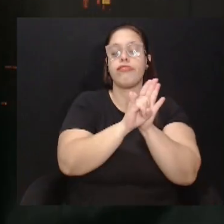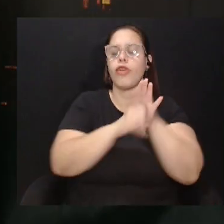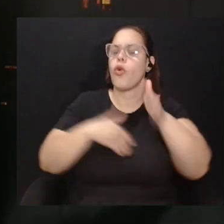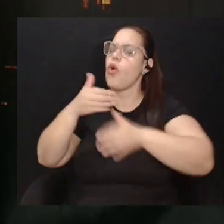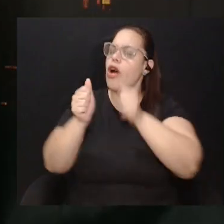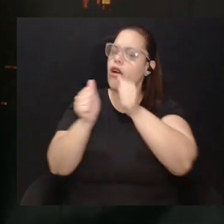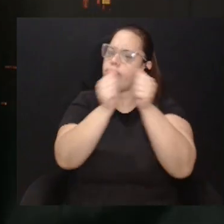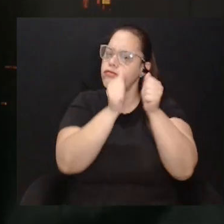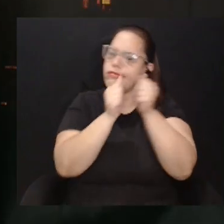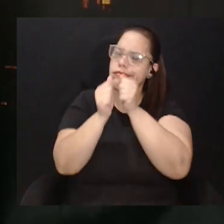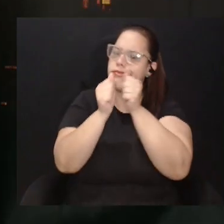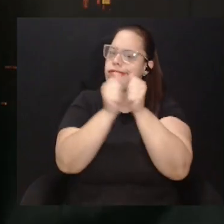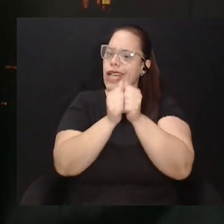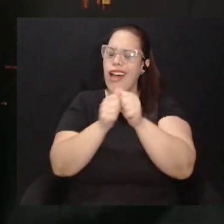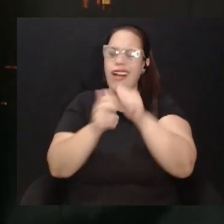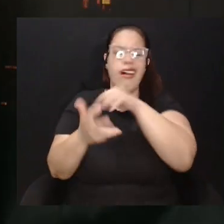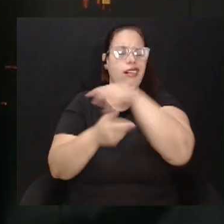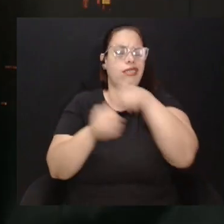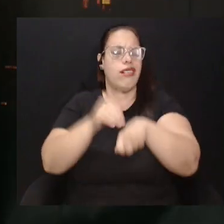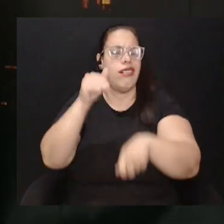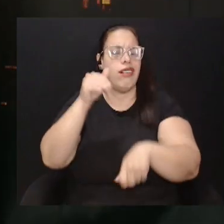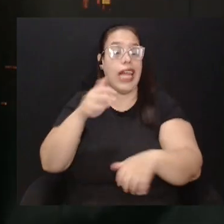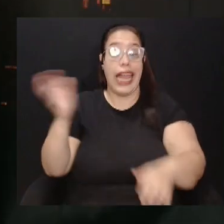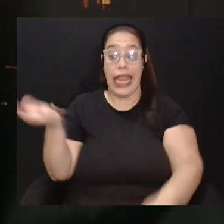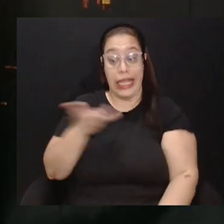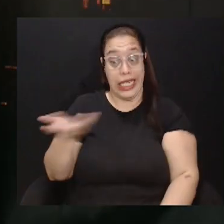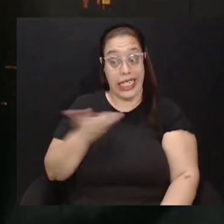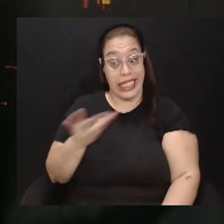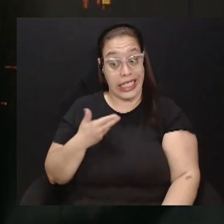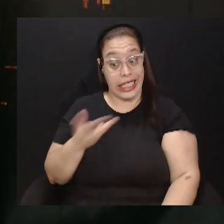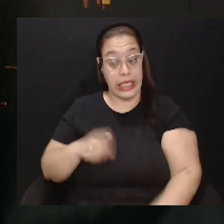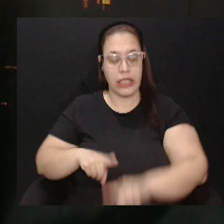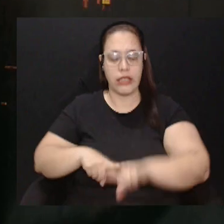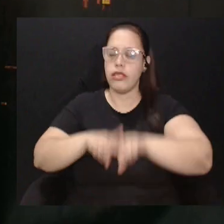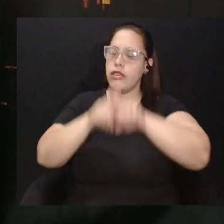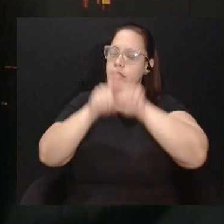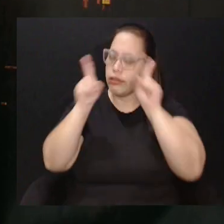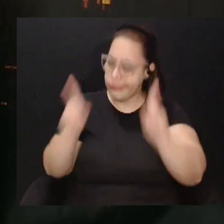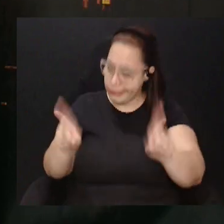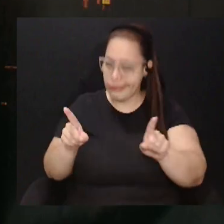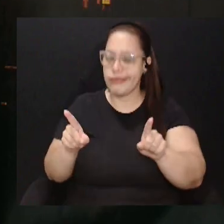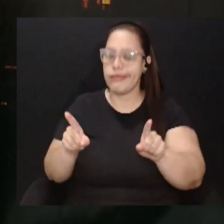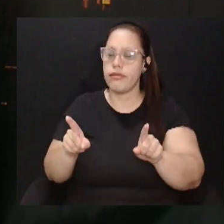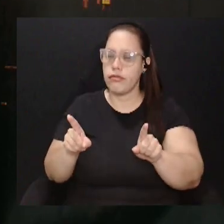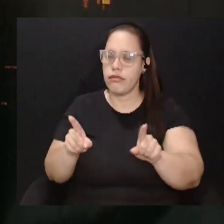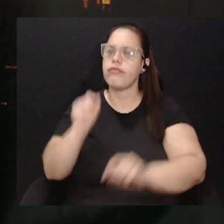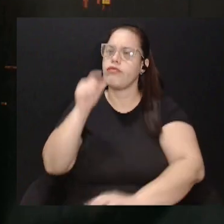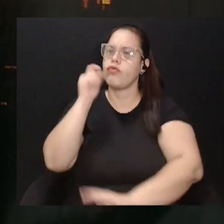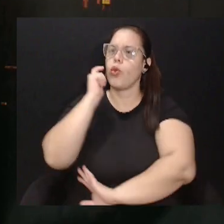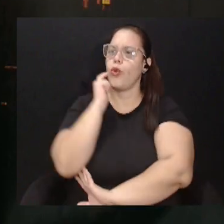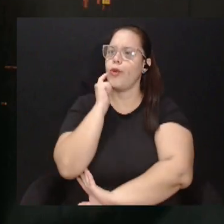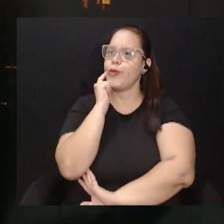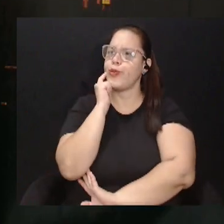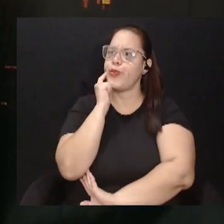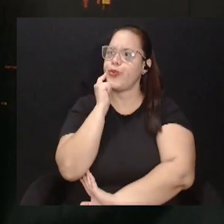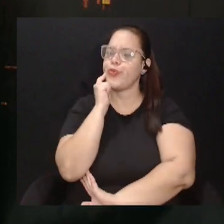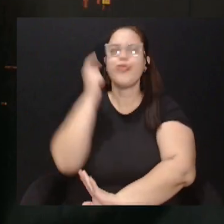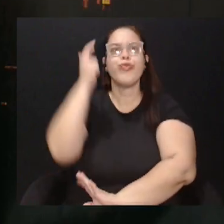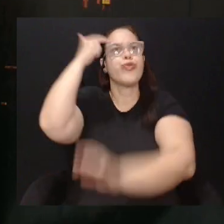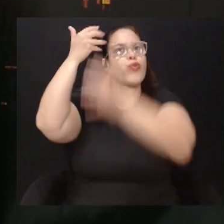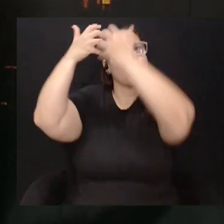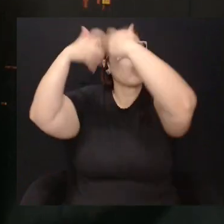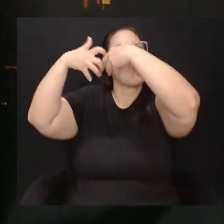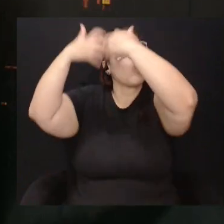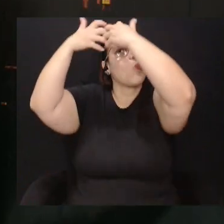em um mundo cada vez mais acelerado, né? Mas, ao mesmo tempo, também levanta uma reflexão importante. O